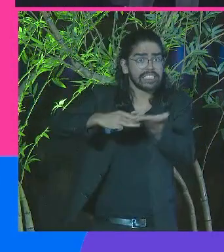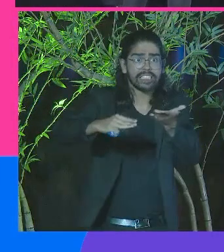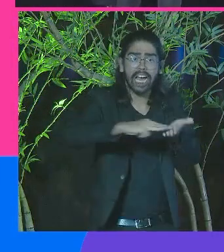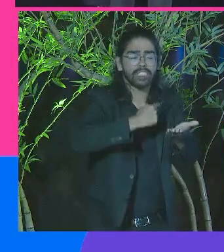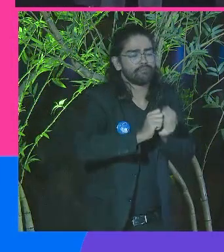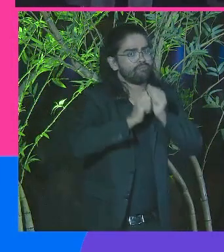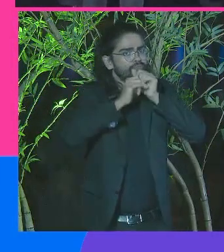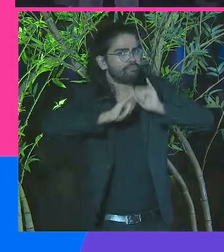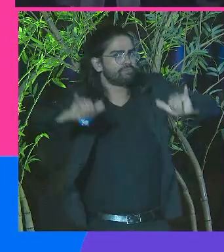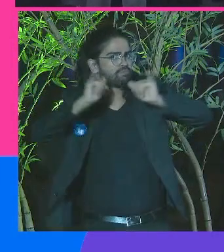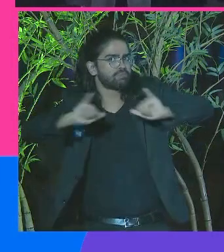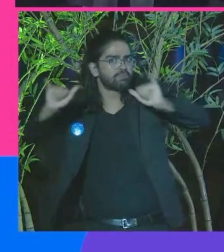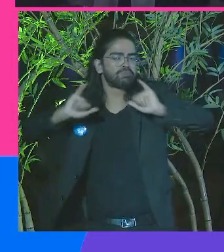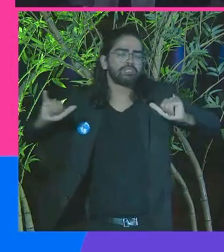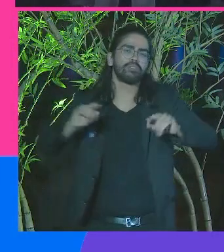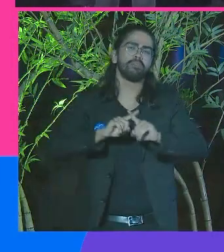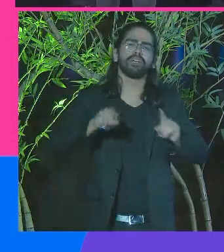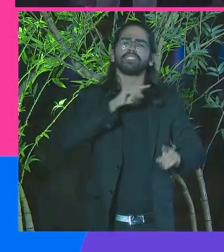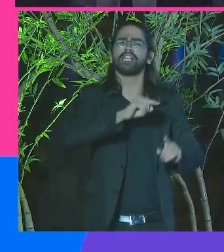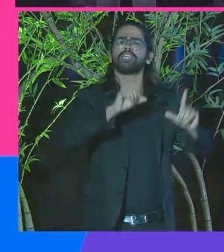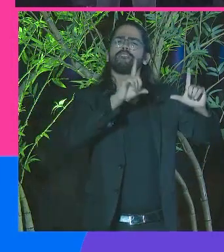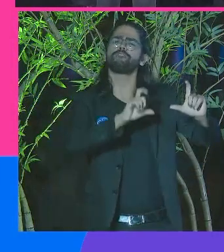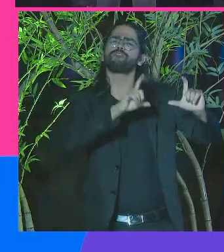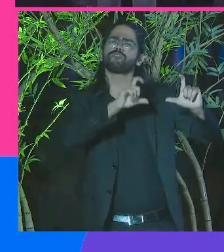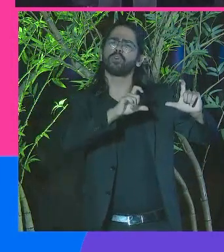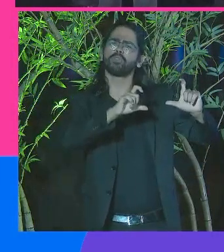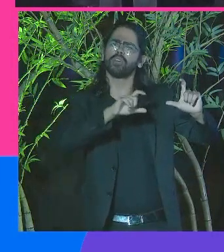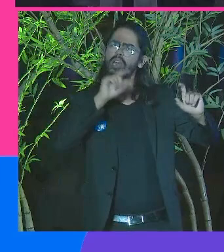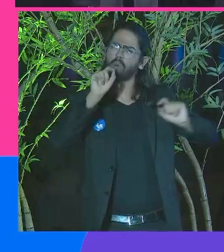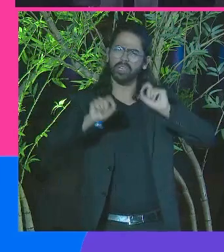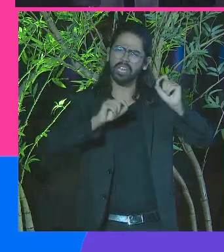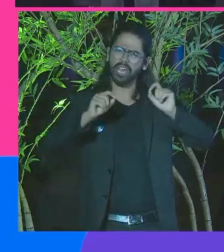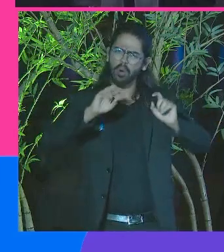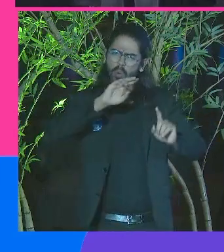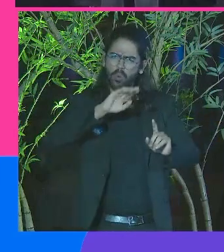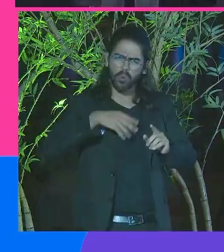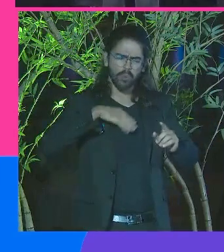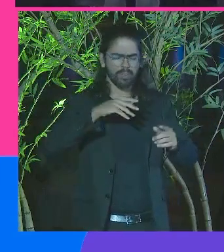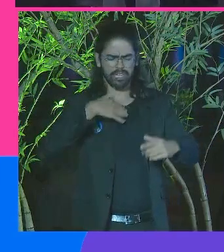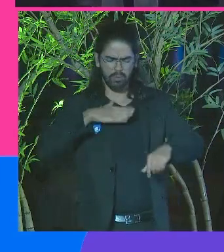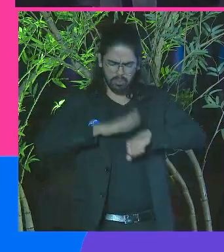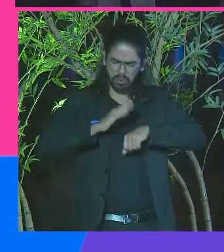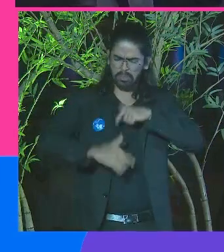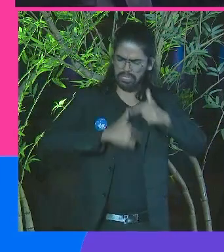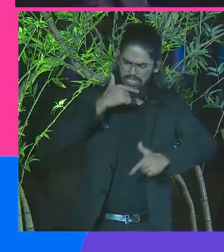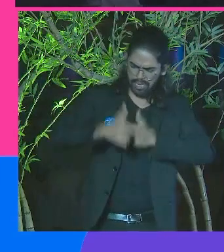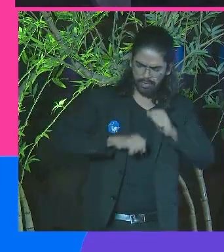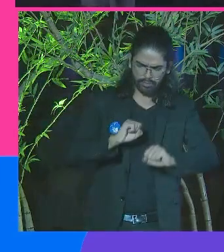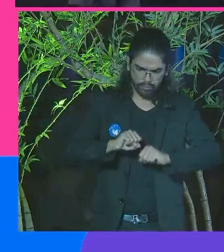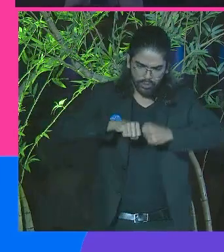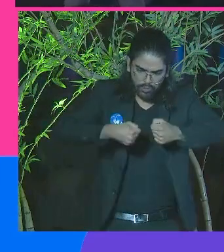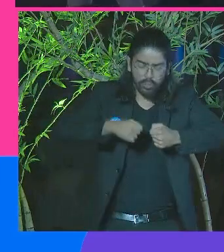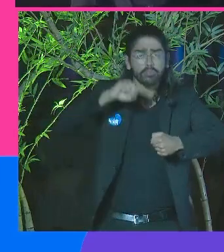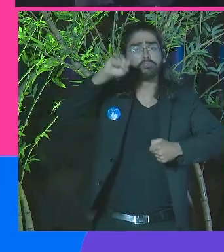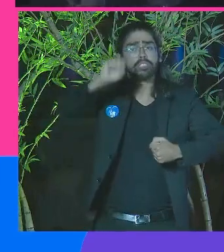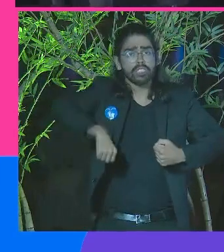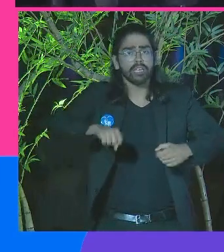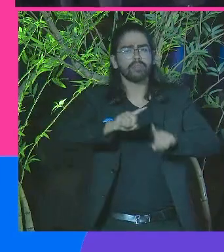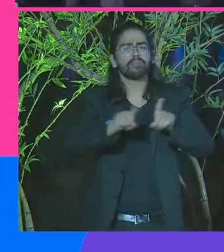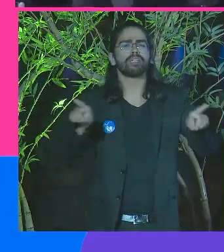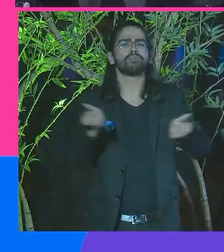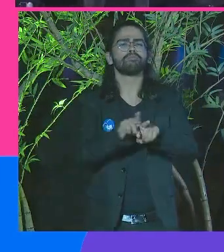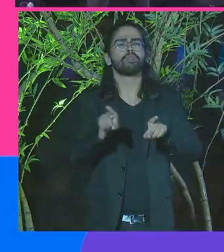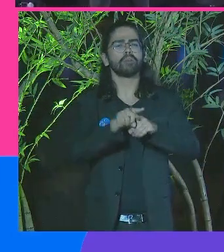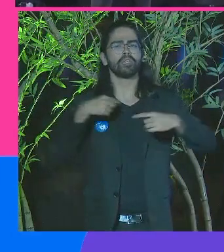mas essa foto ela representa mais do que um reconhecimento individual, que a gente estuda, batalha também para ter, mas eu estou